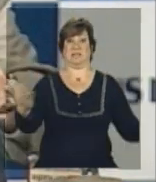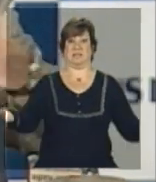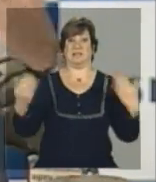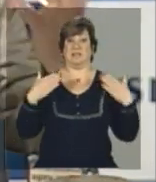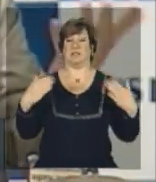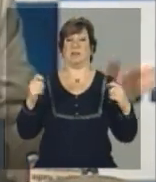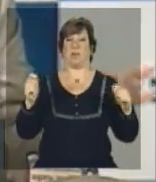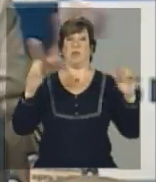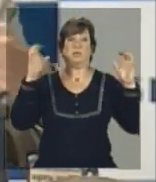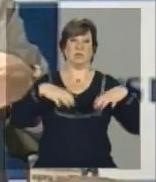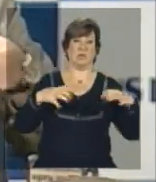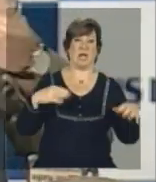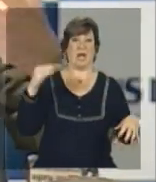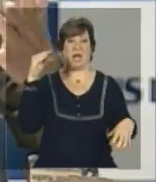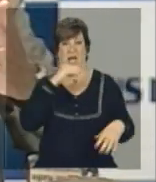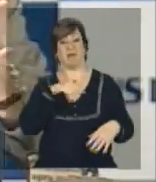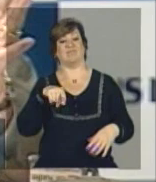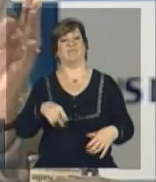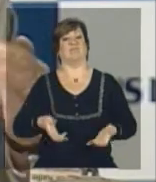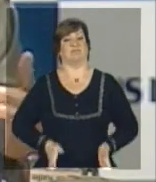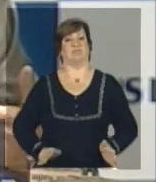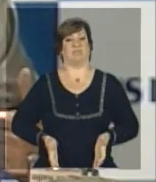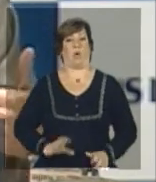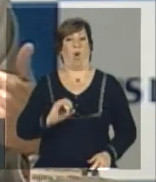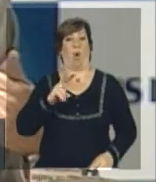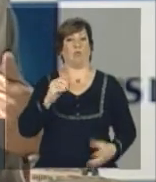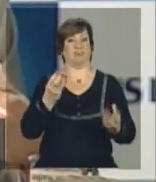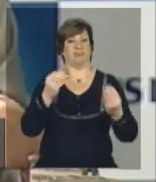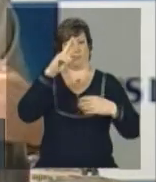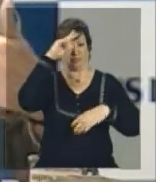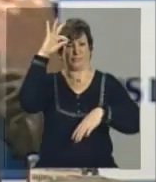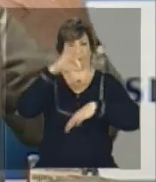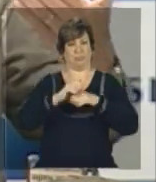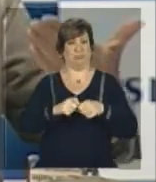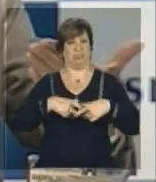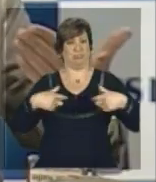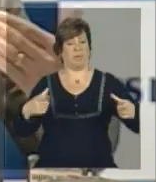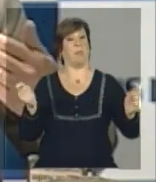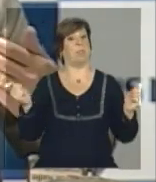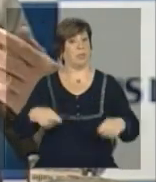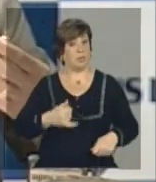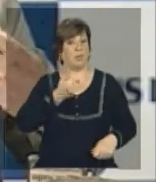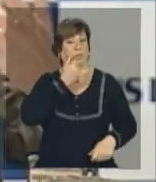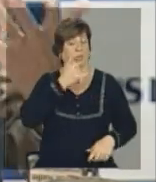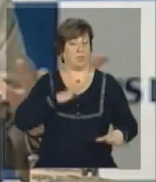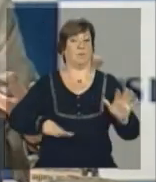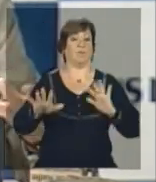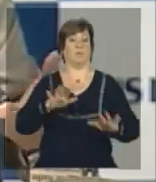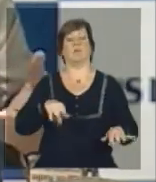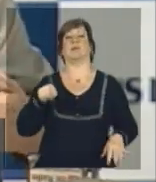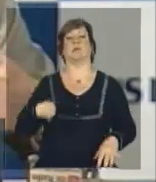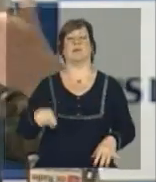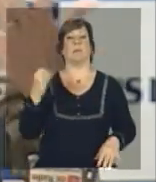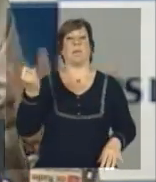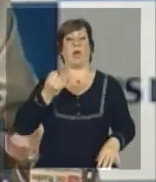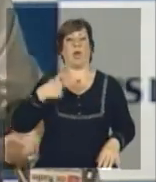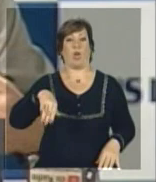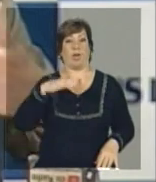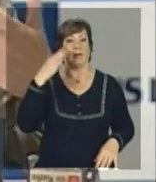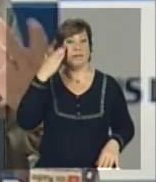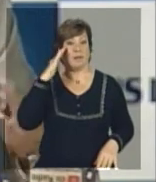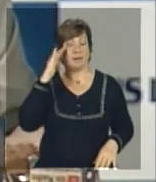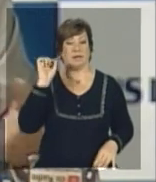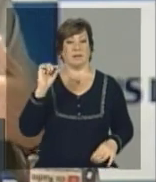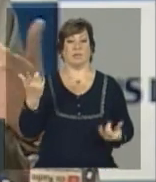chuva intermitente, com calor, ou seja, isso vamos dizer assim, um sinal. É importante a gente